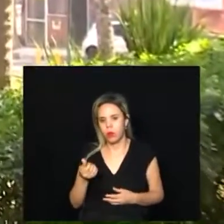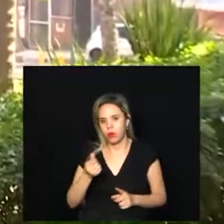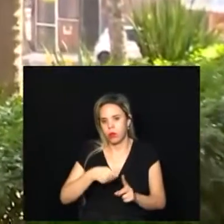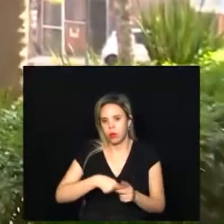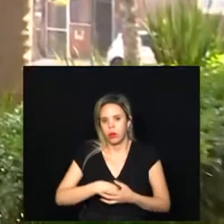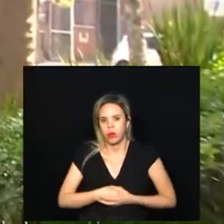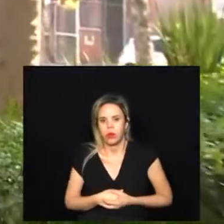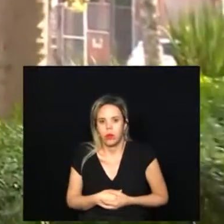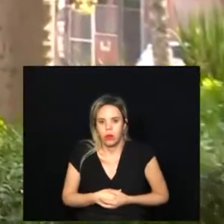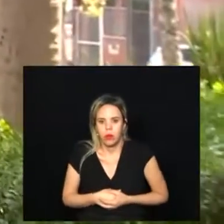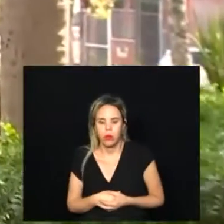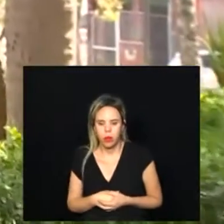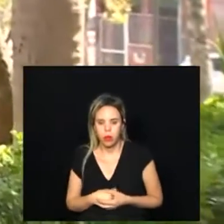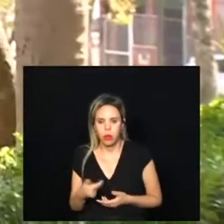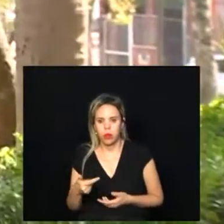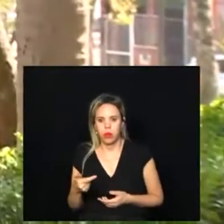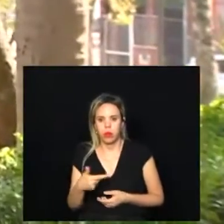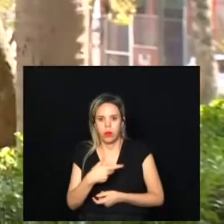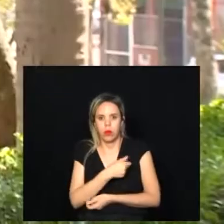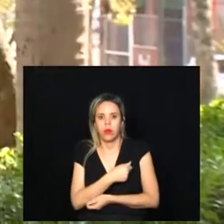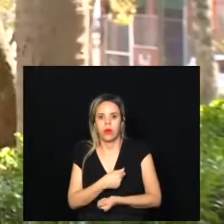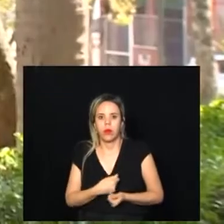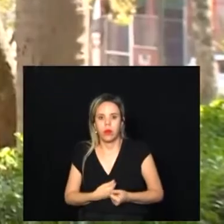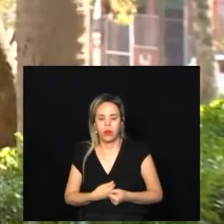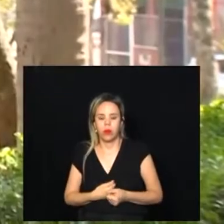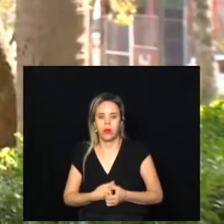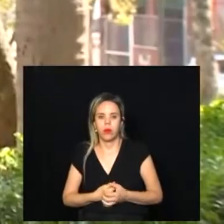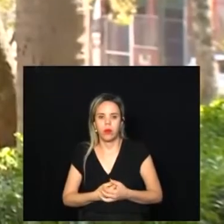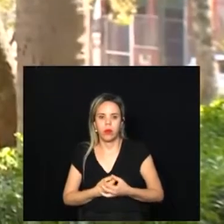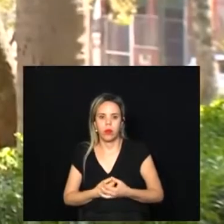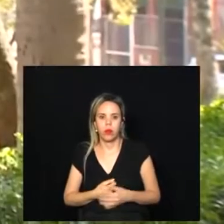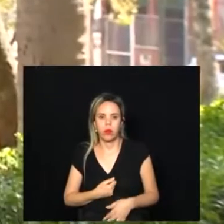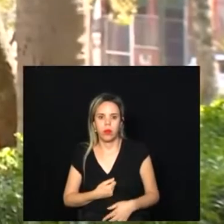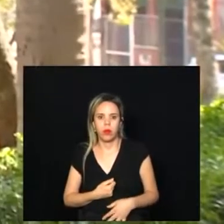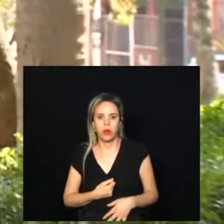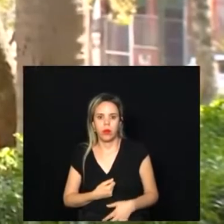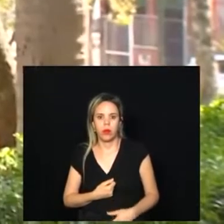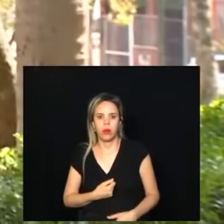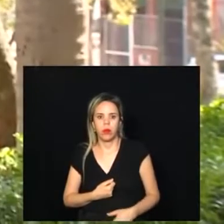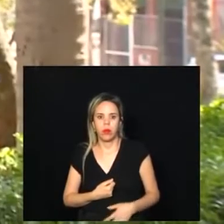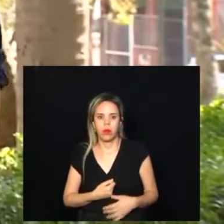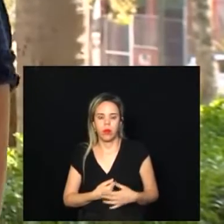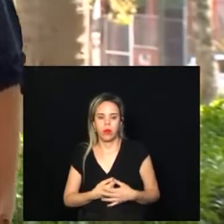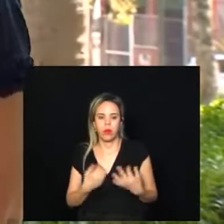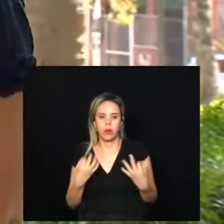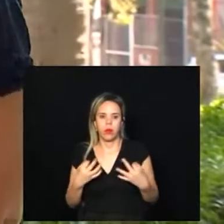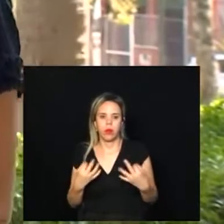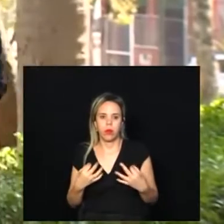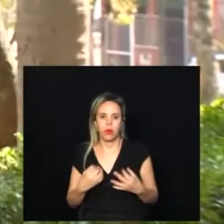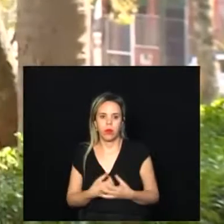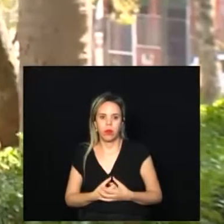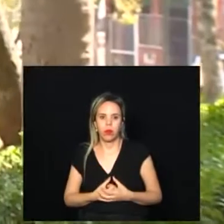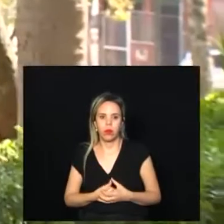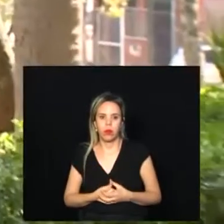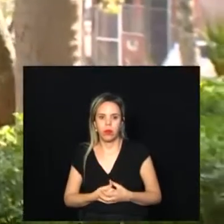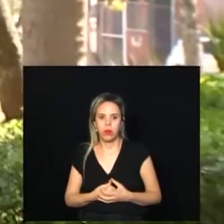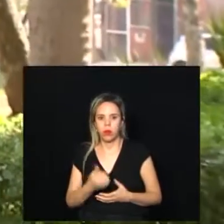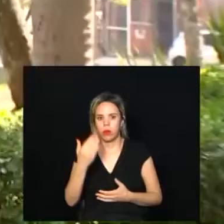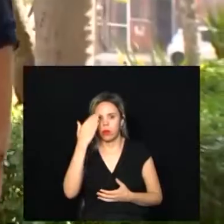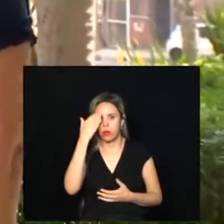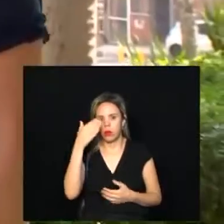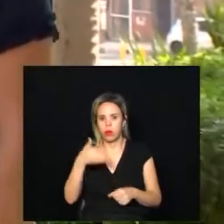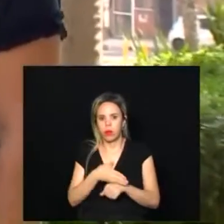meses da segunda dose da vacina. Perfeito, perfeito. Bom, muito obrigado pela